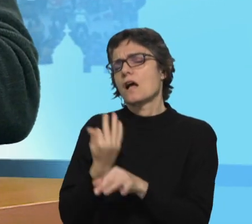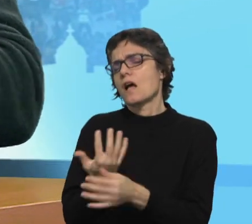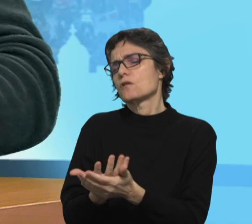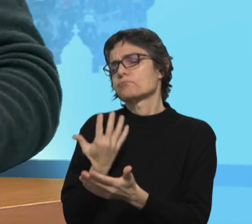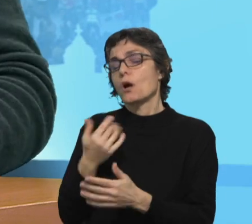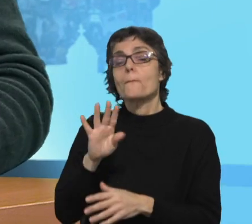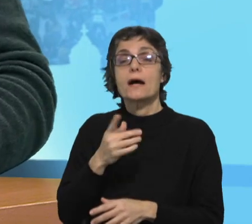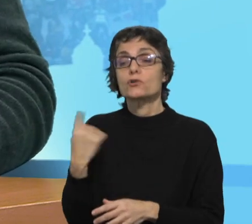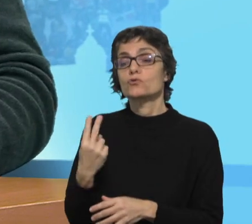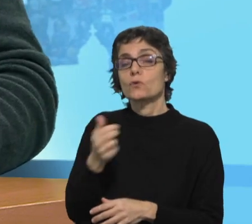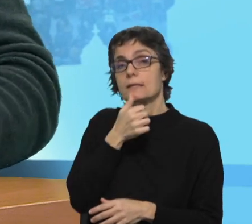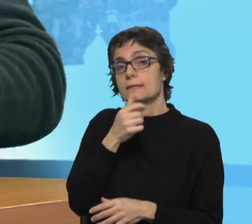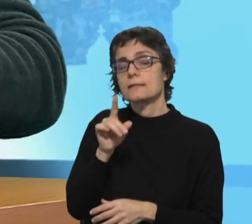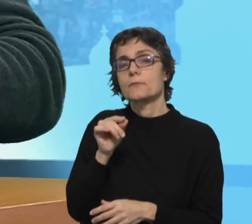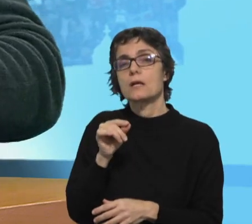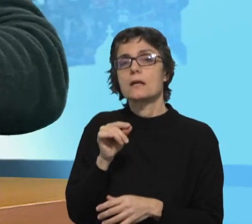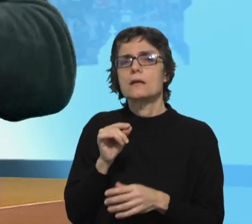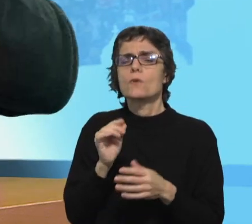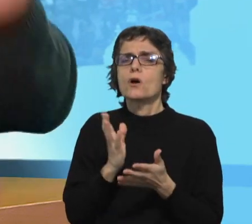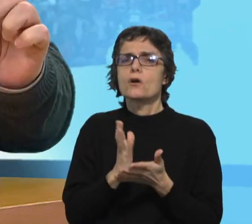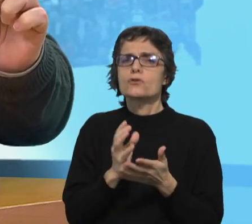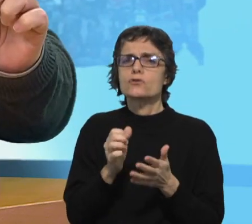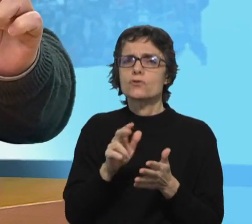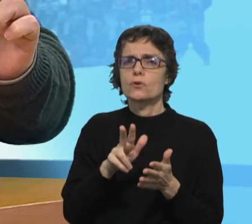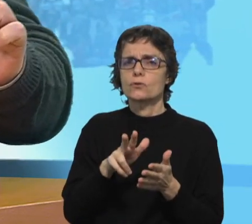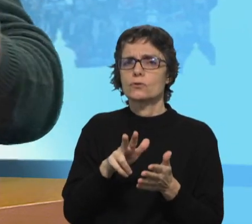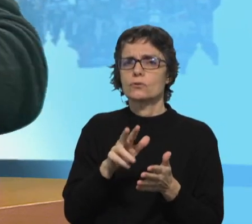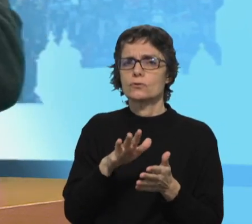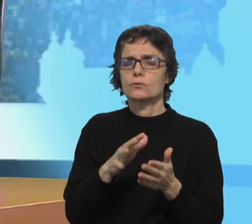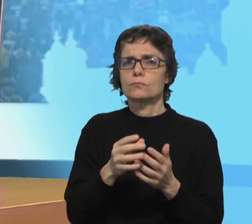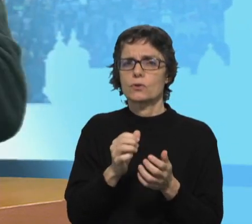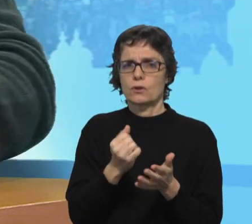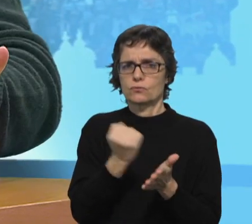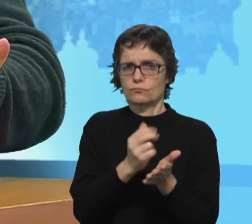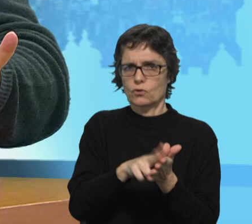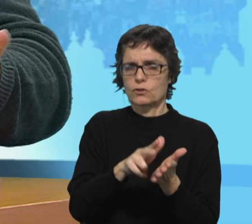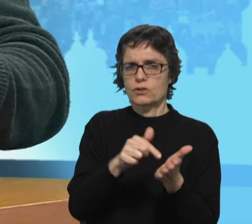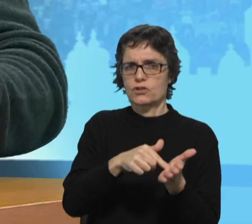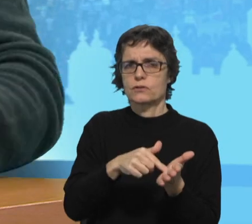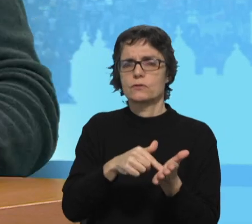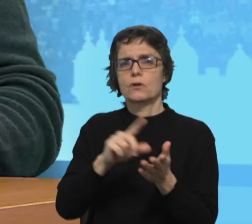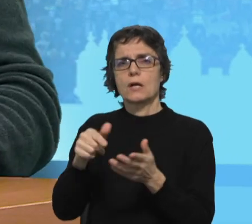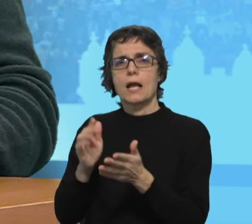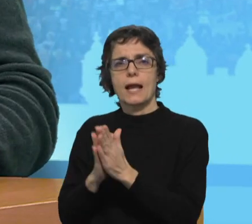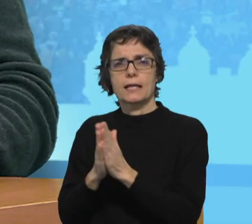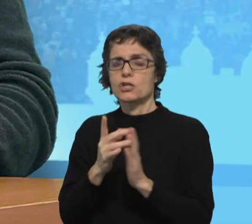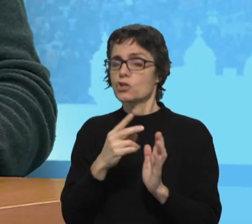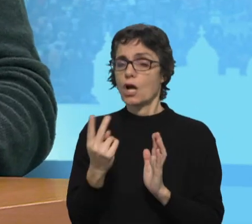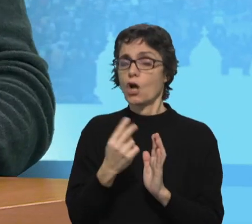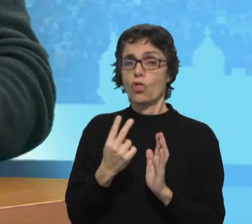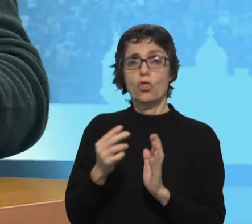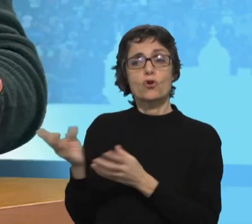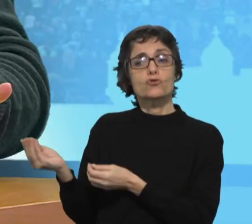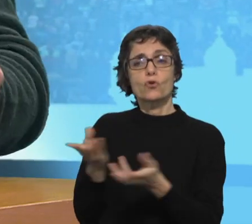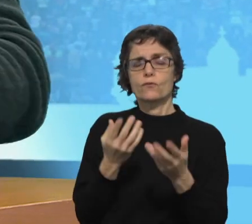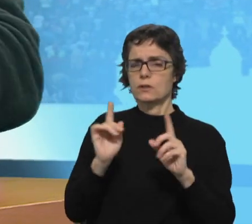coisa, quer para o civil, para a conservatória, quer para a igreja, nós não convidámos ninguém. Foram só as 2 testemunhas.